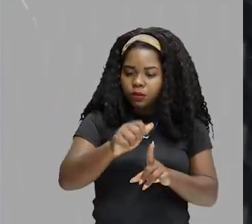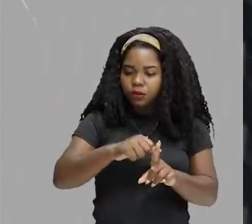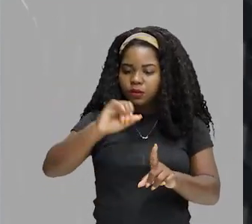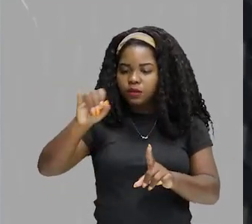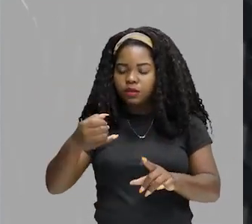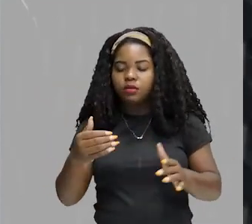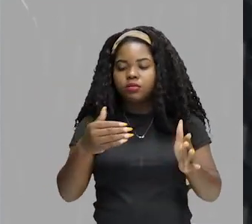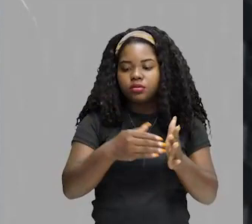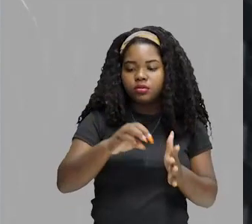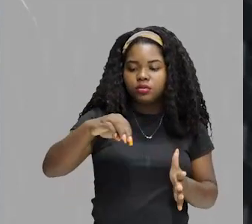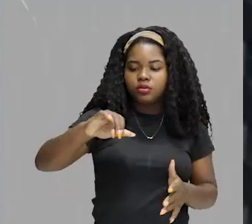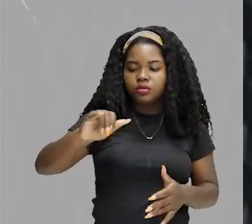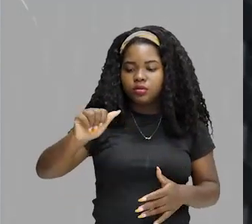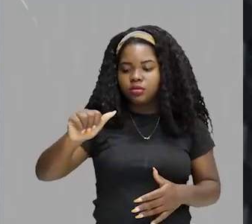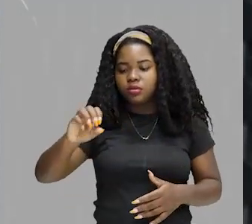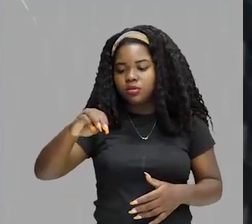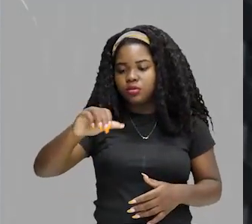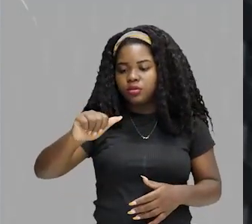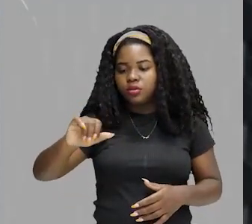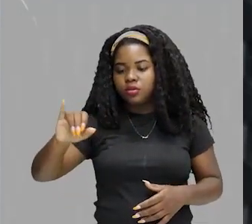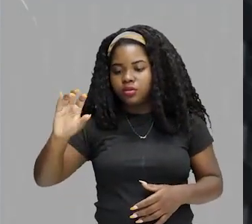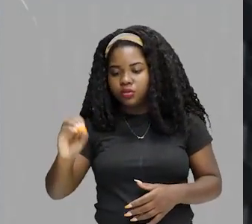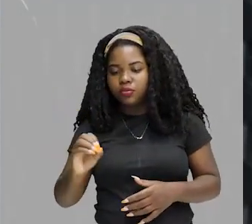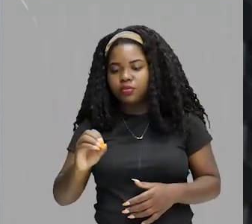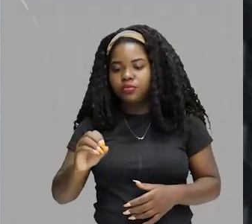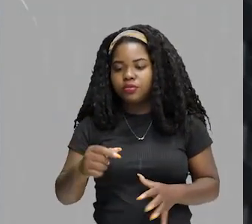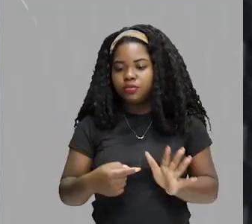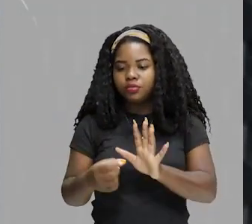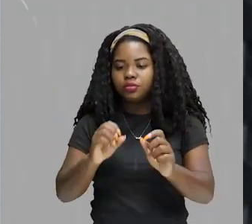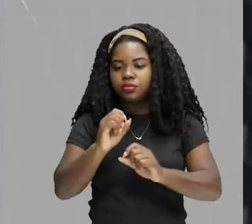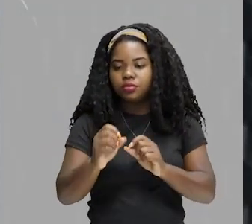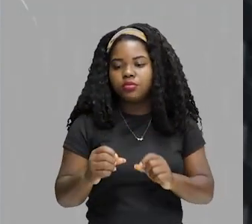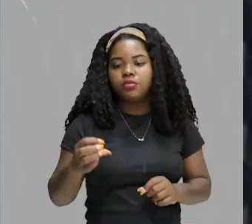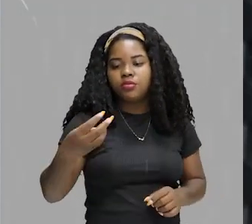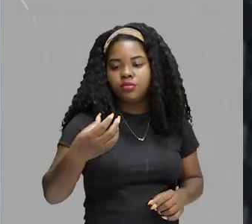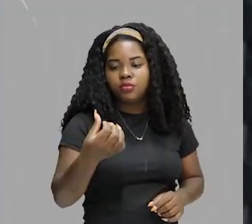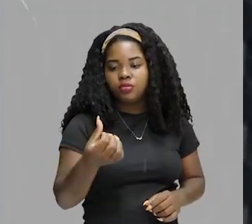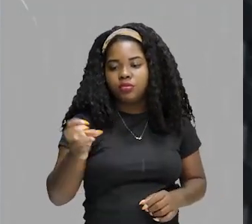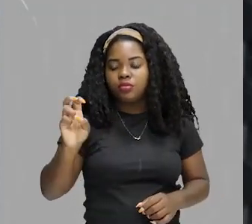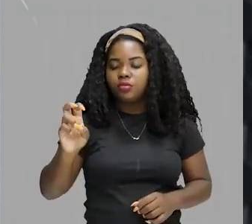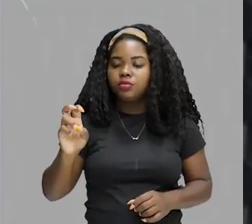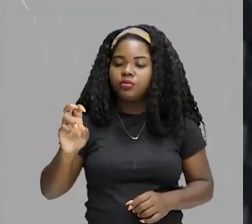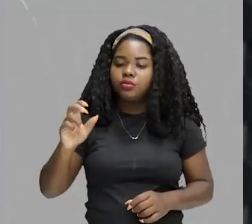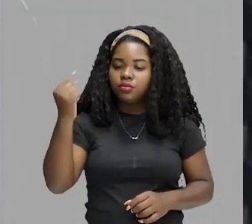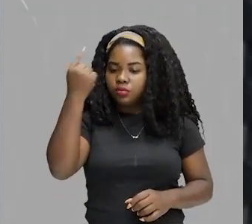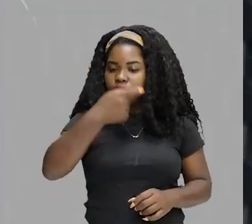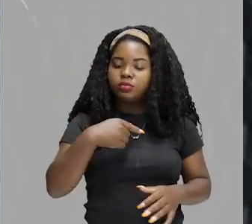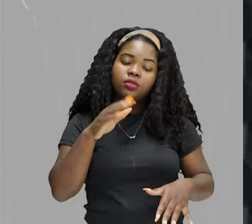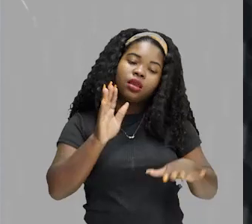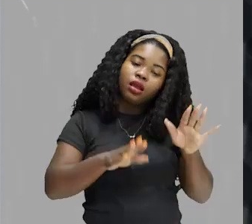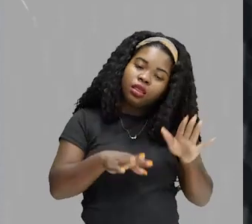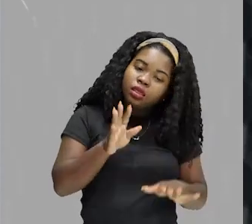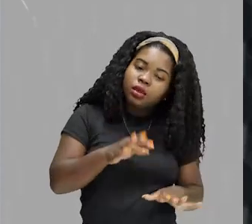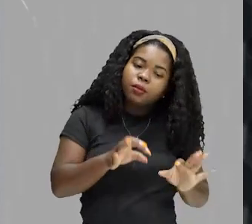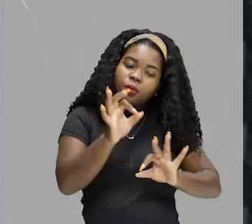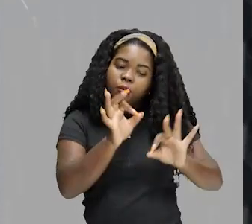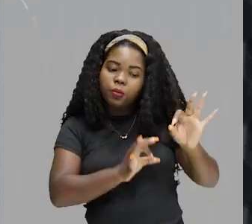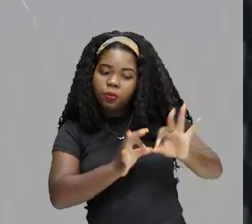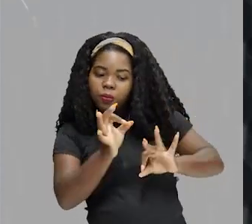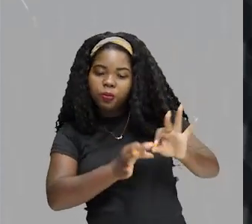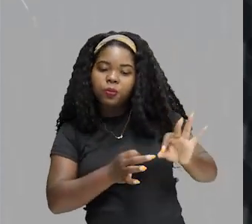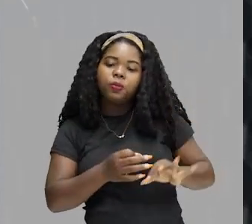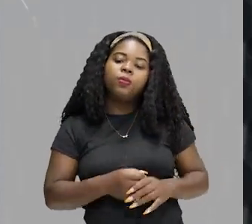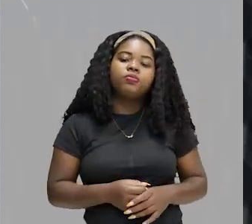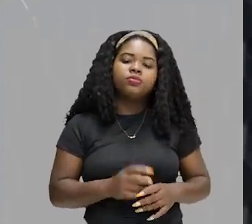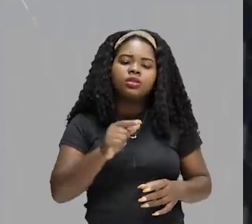exibição de 365 horas. Então depende muito de quê? Depende muito da organização, das